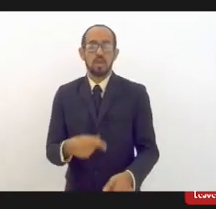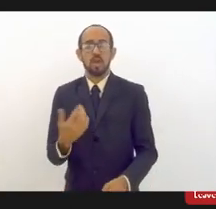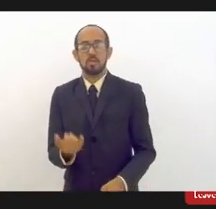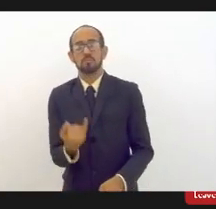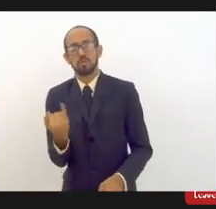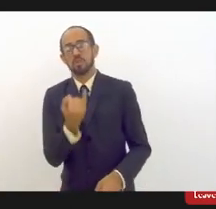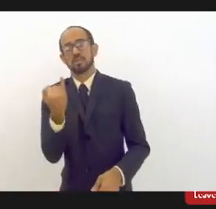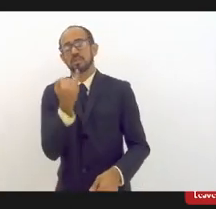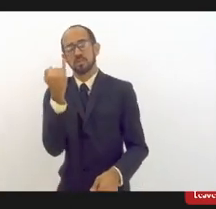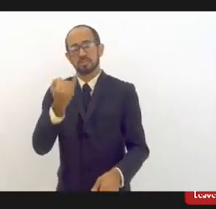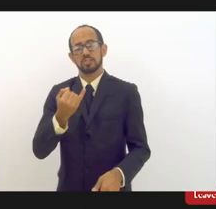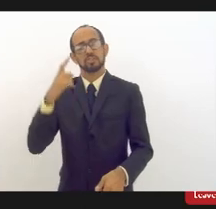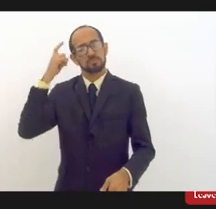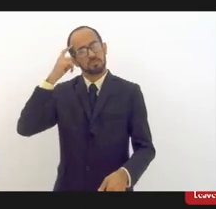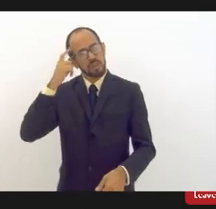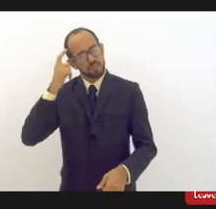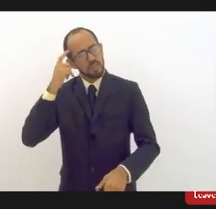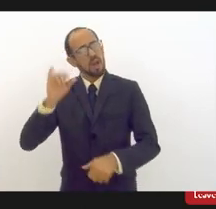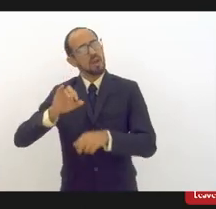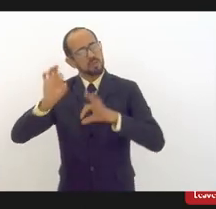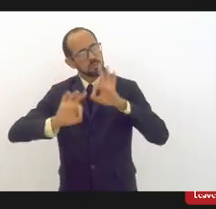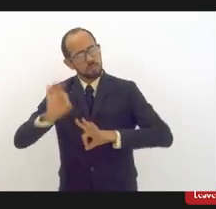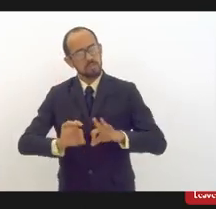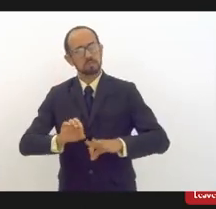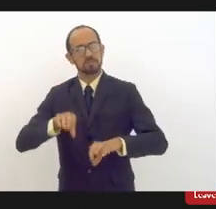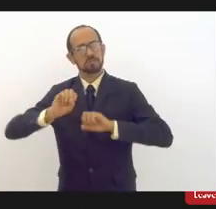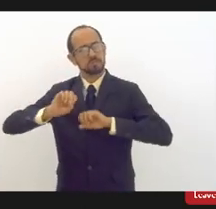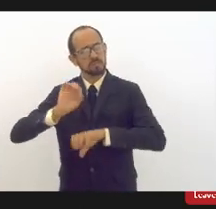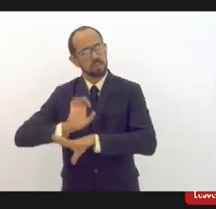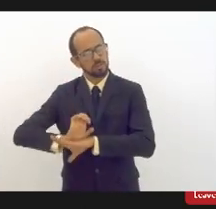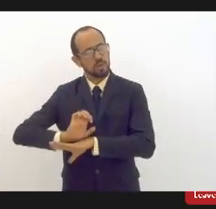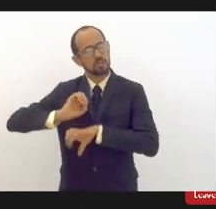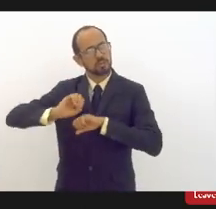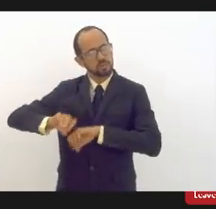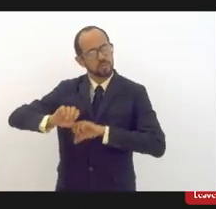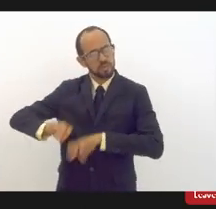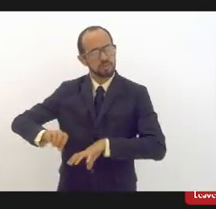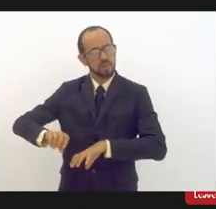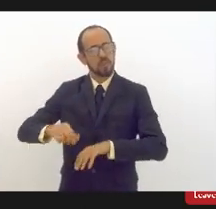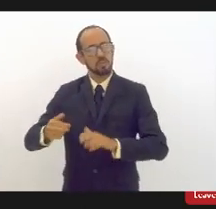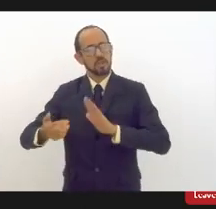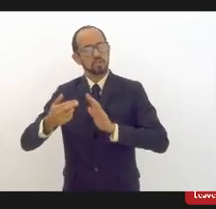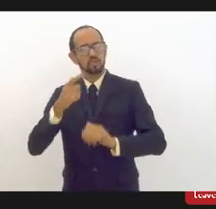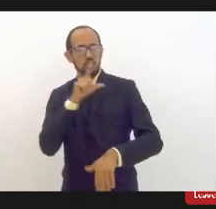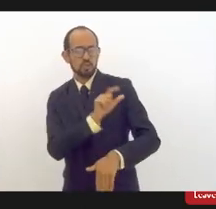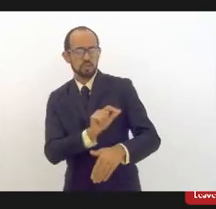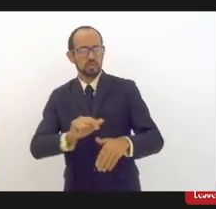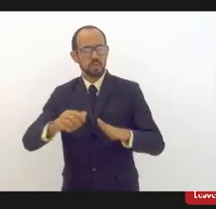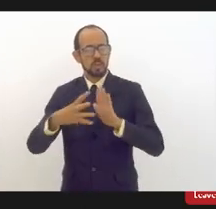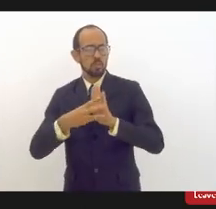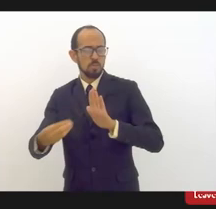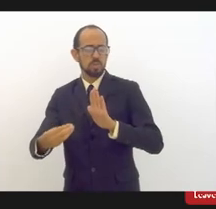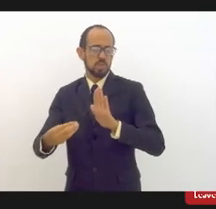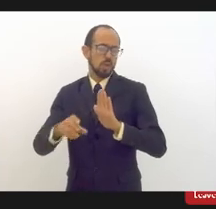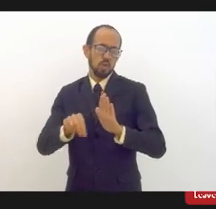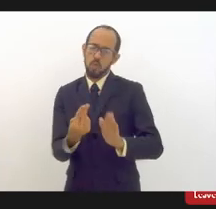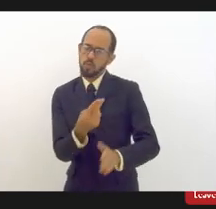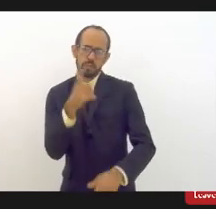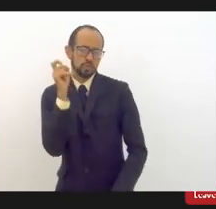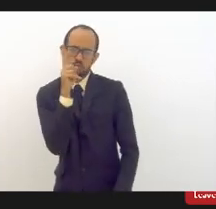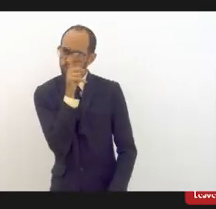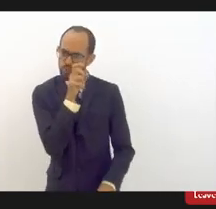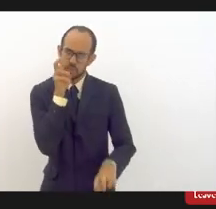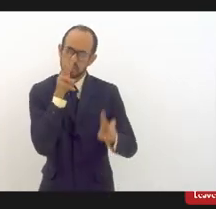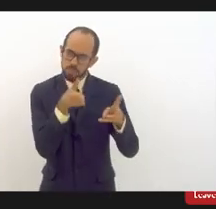gente pensar um plano estadual de educação que nos dê parâmetros, porque sem parâmetros fica muito difícil olhar esses dados.